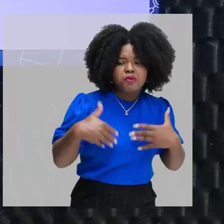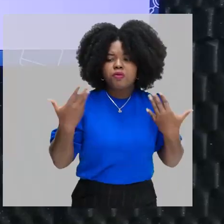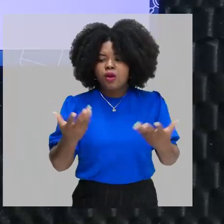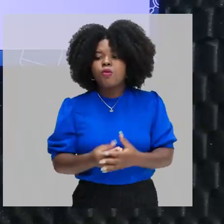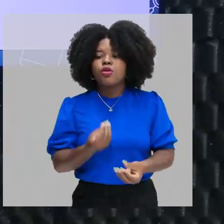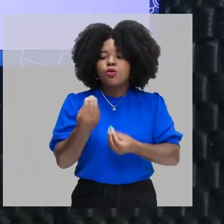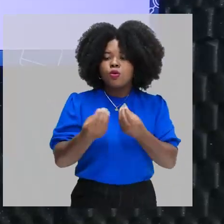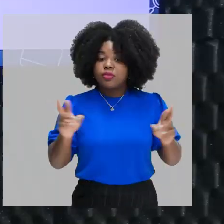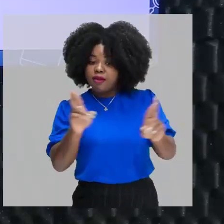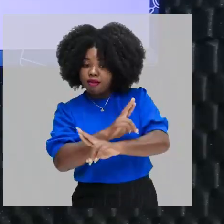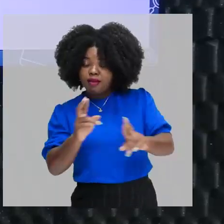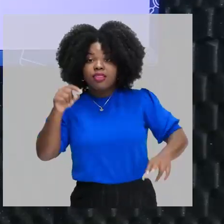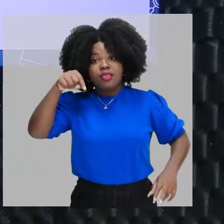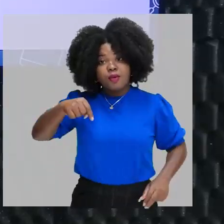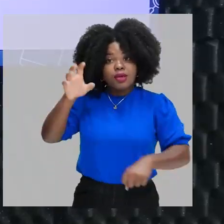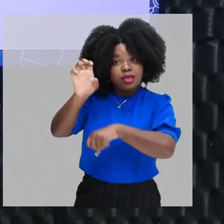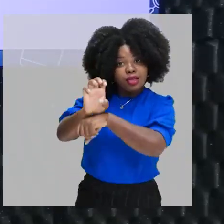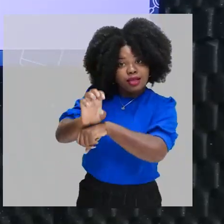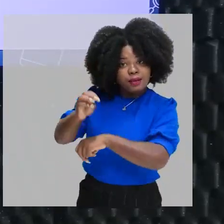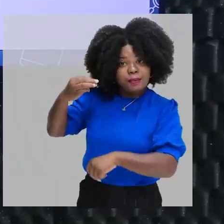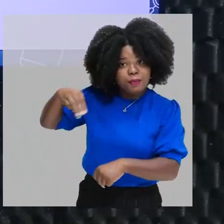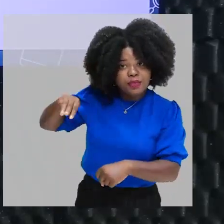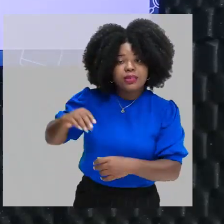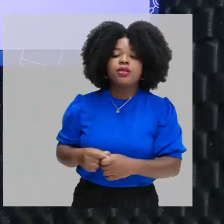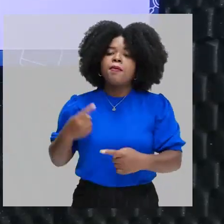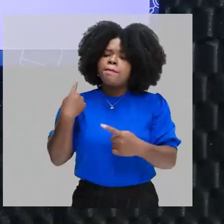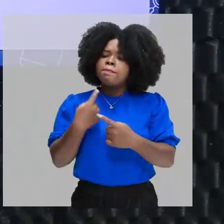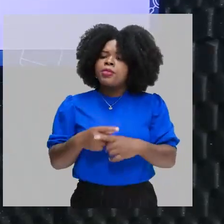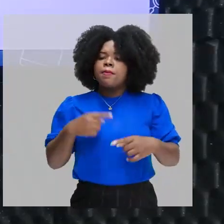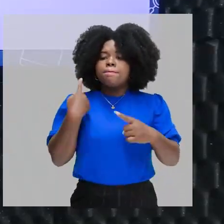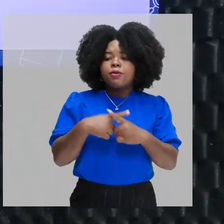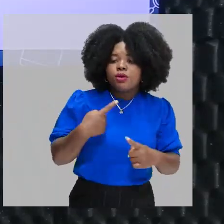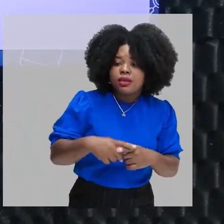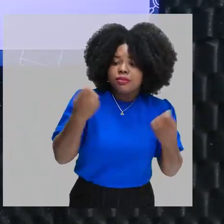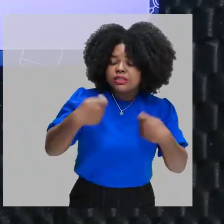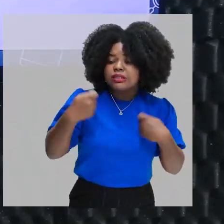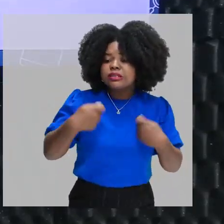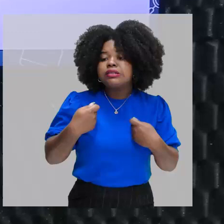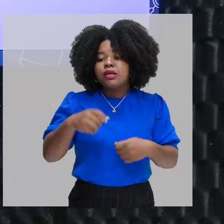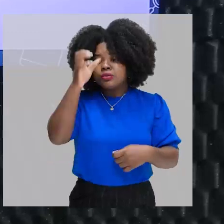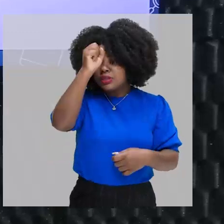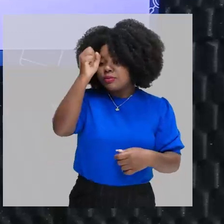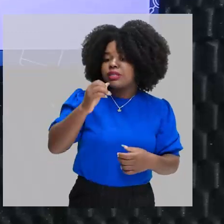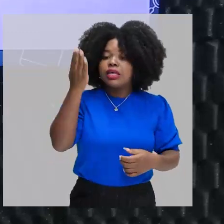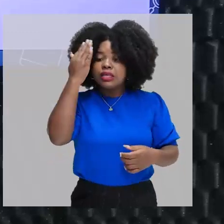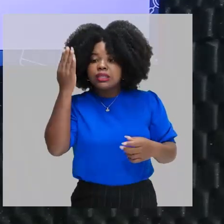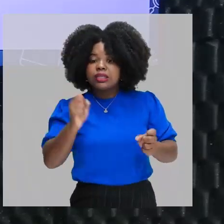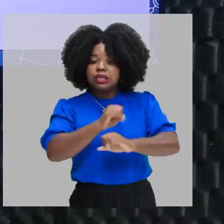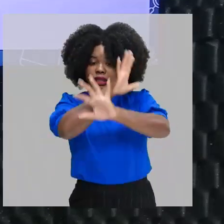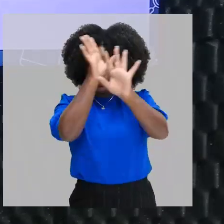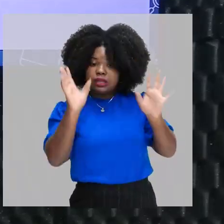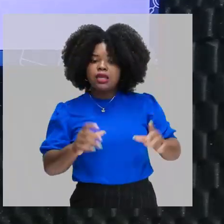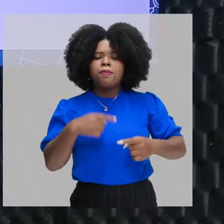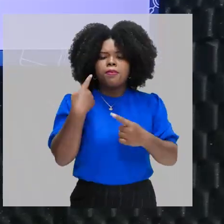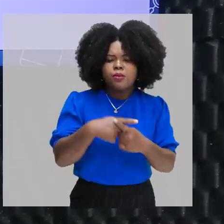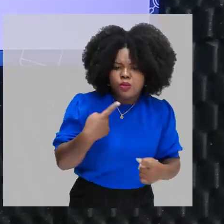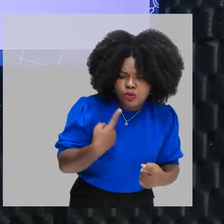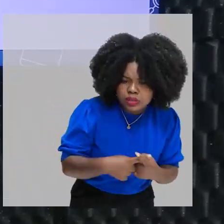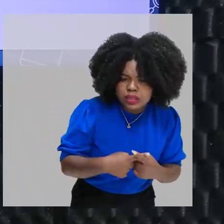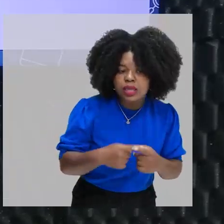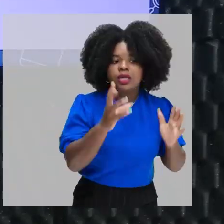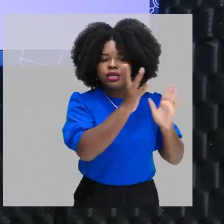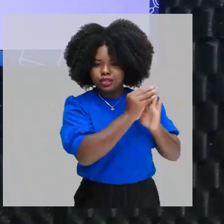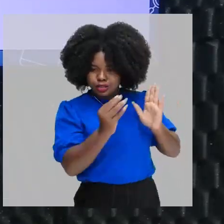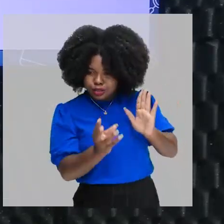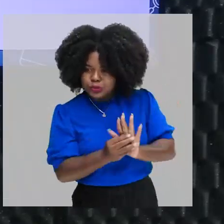do Maranhão, até para que nós possamos entender por que esse conteúdo faz parte da nossa grade curricular. Tá? Então, o reggae é um